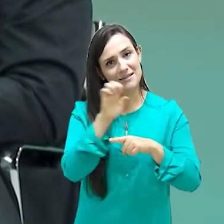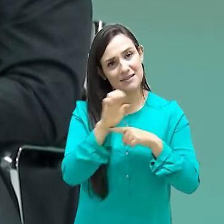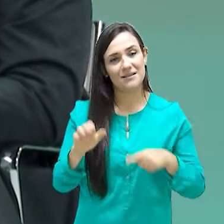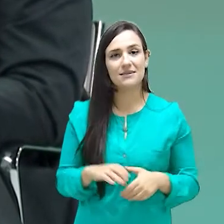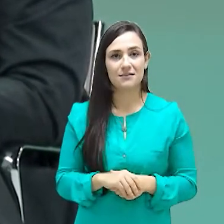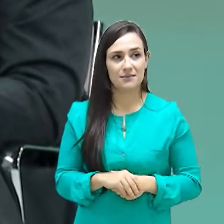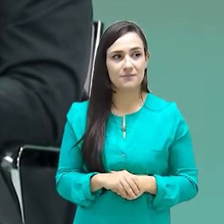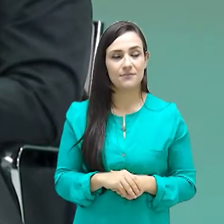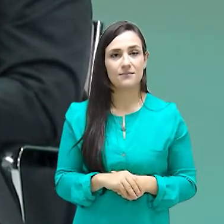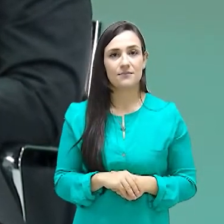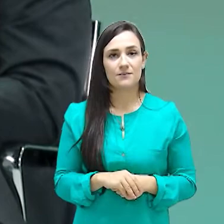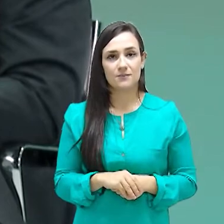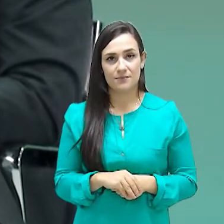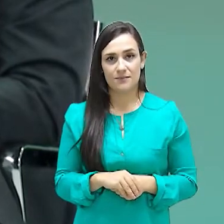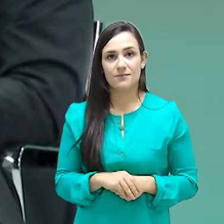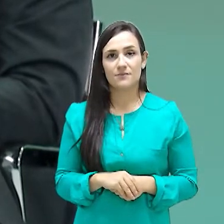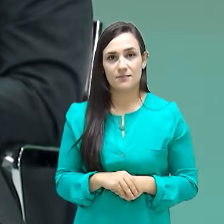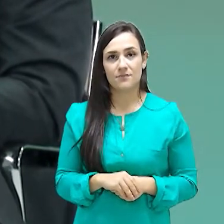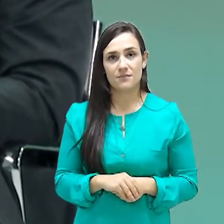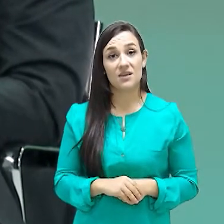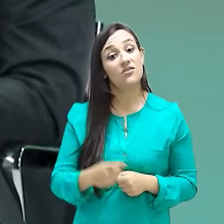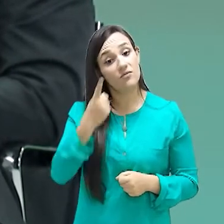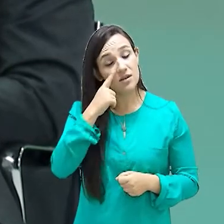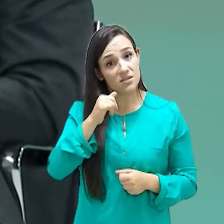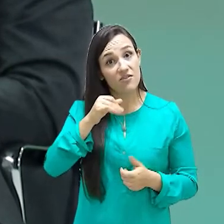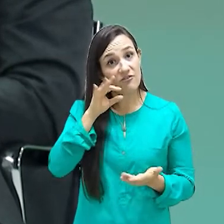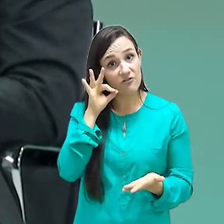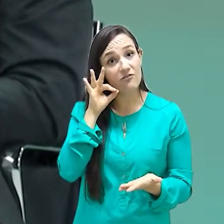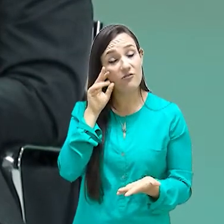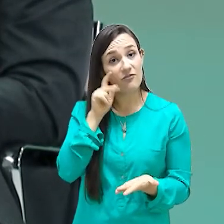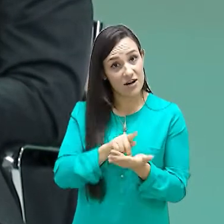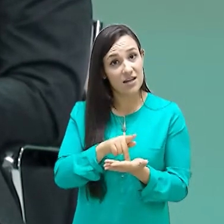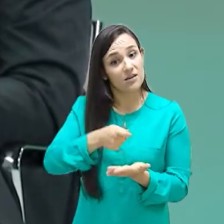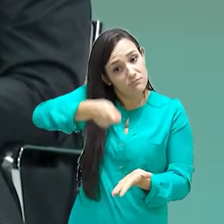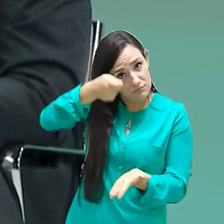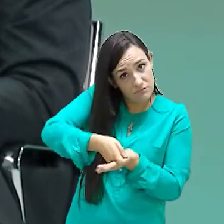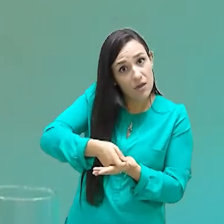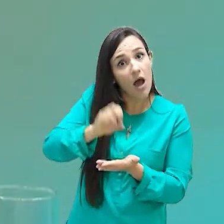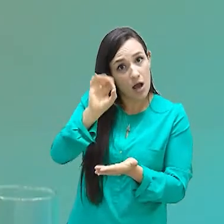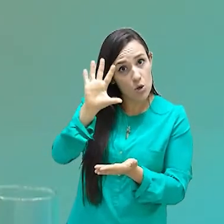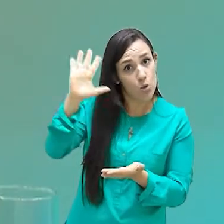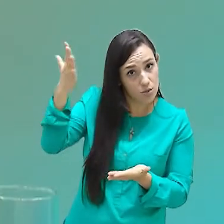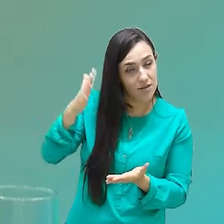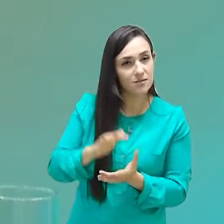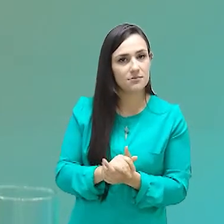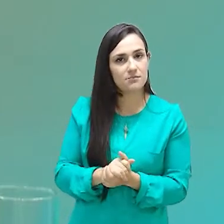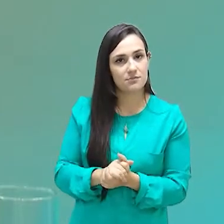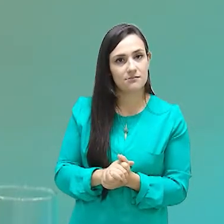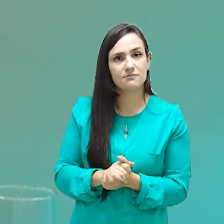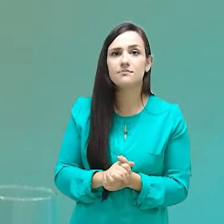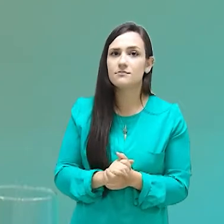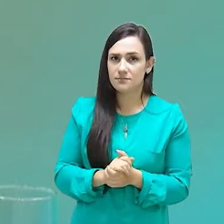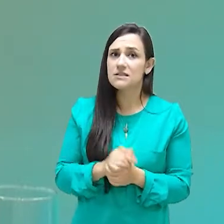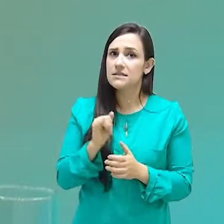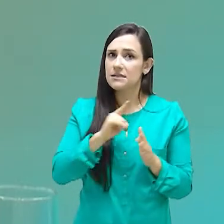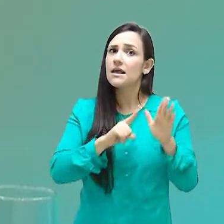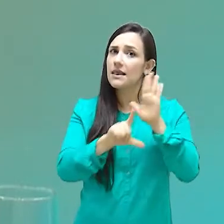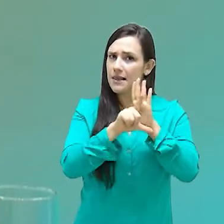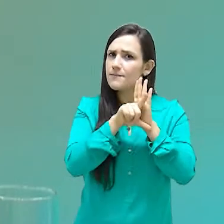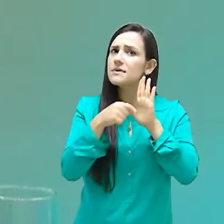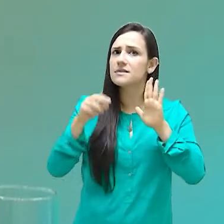buscar o seu cumprimento, né? A sua efetivação, cobrar A lei ela tem que se fazer valer, né? Tem